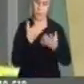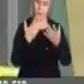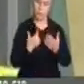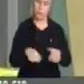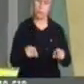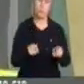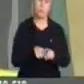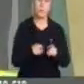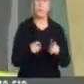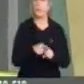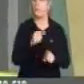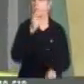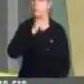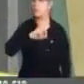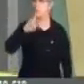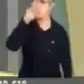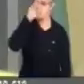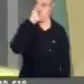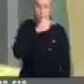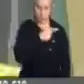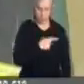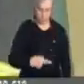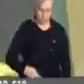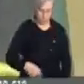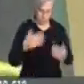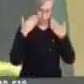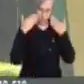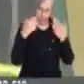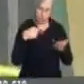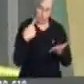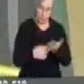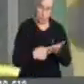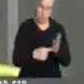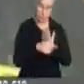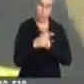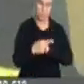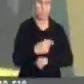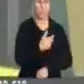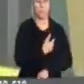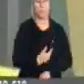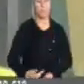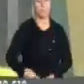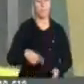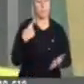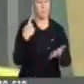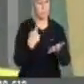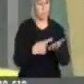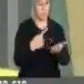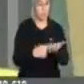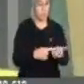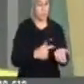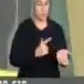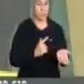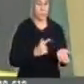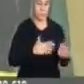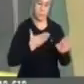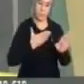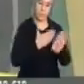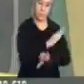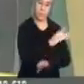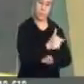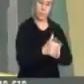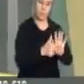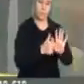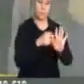tudo, senhor presidente, mostrar o compromisso que tem esse governo. E exatamente o compromisso que nós temos é aprovar esta